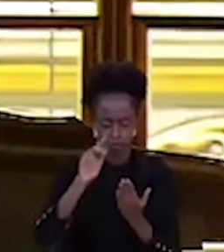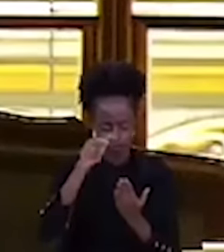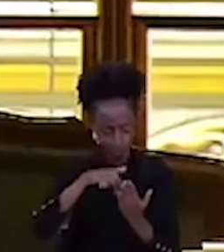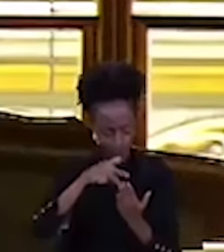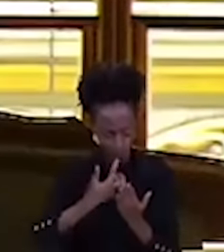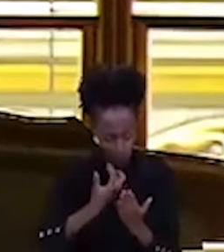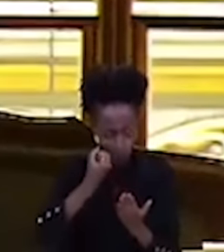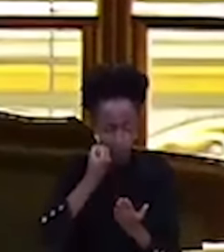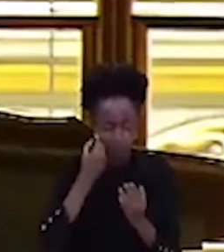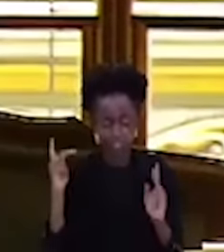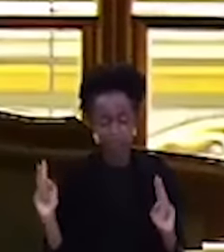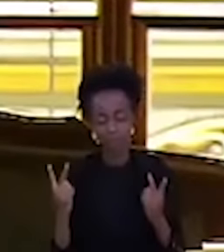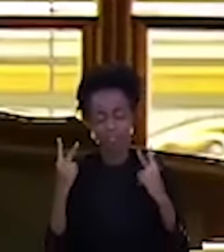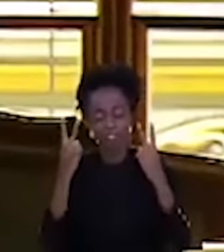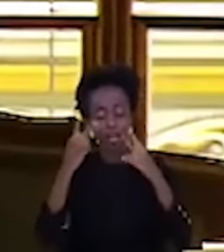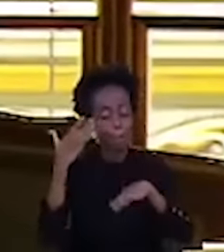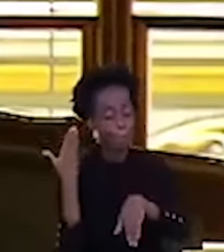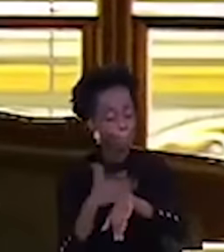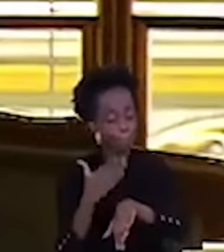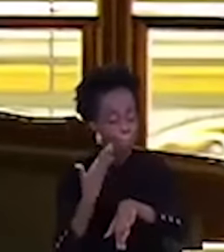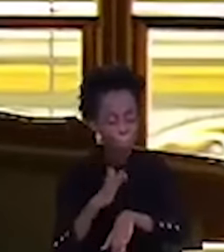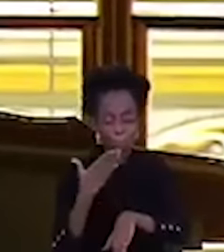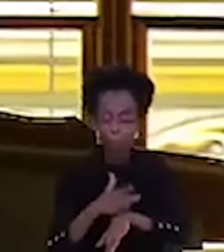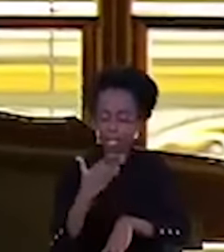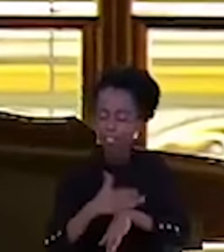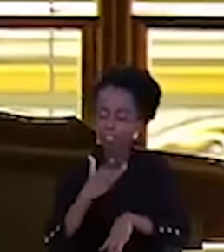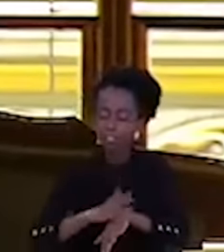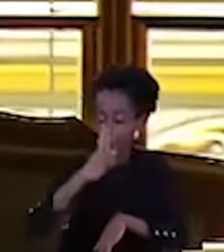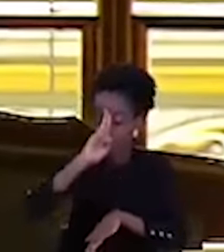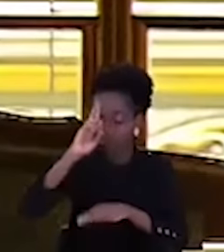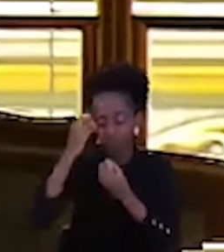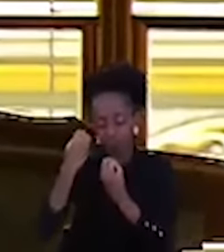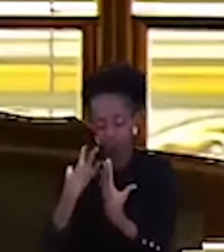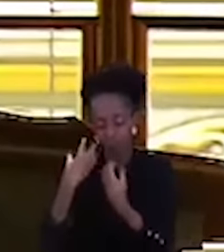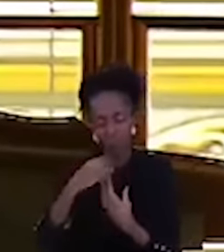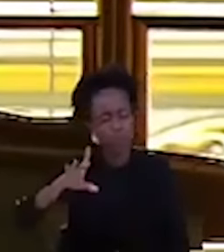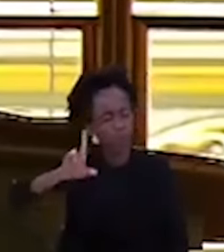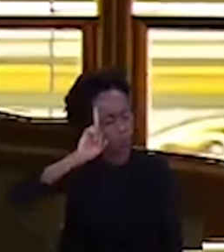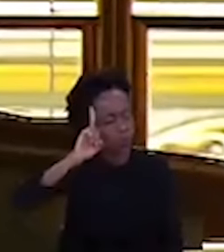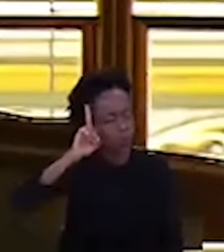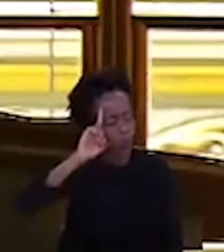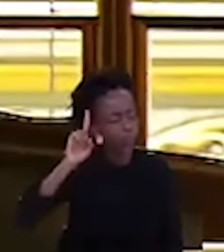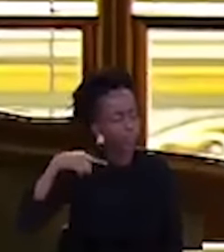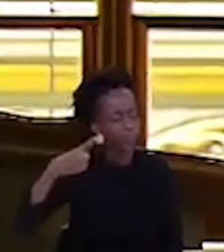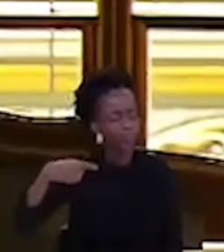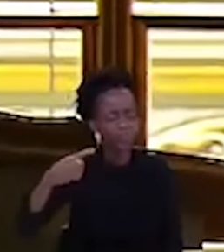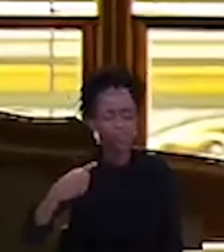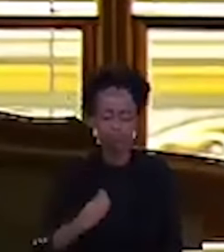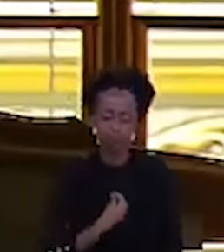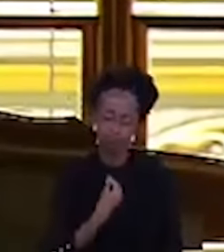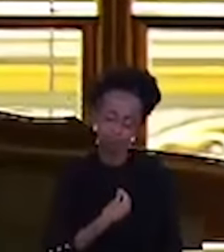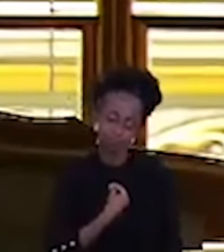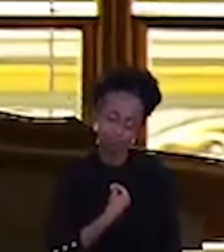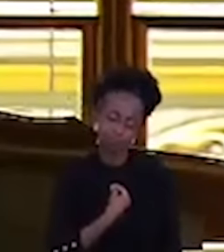valorizar e praticar tua palavra todos os dias da minha